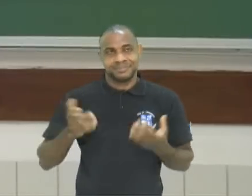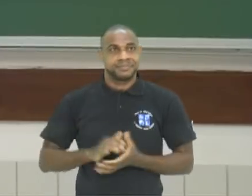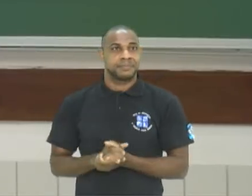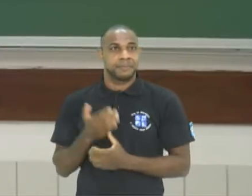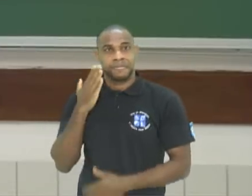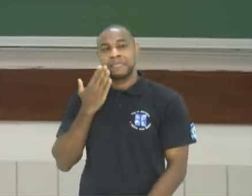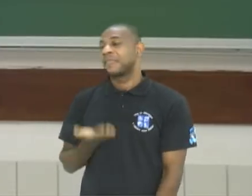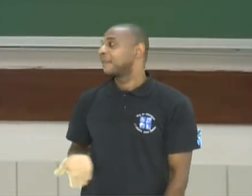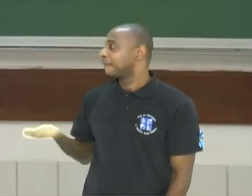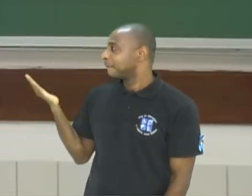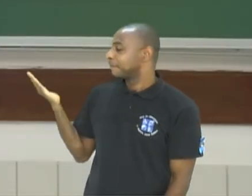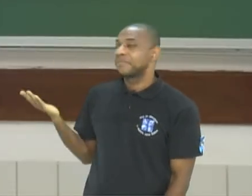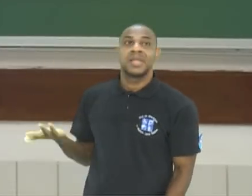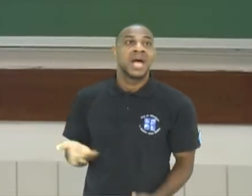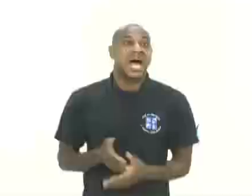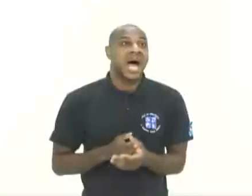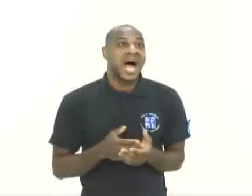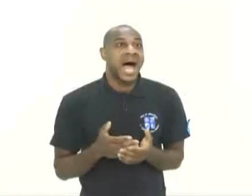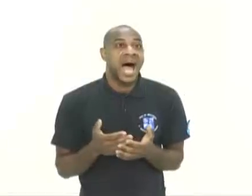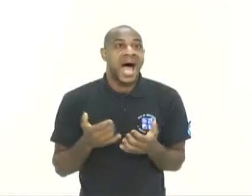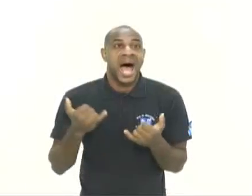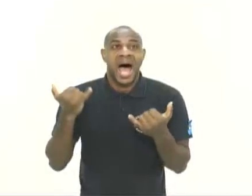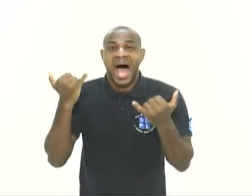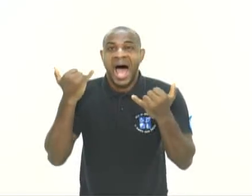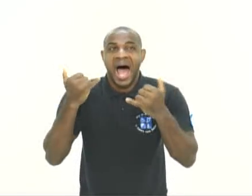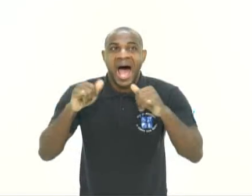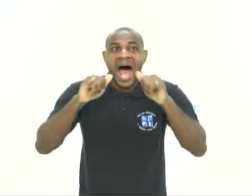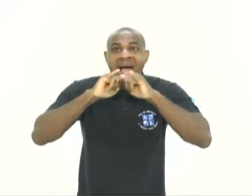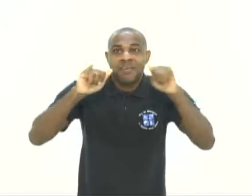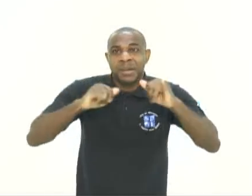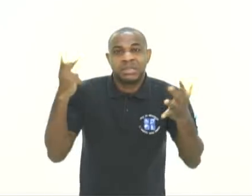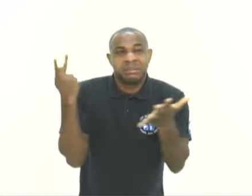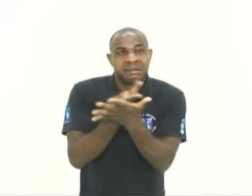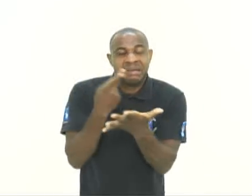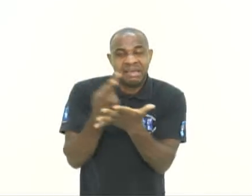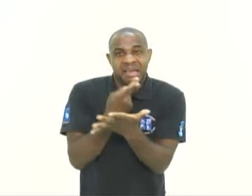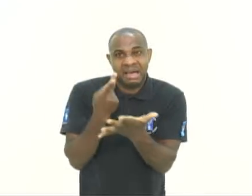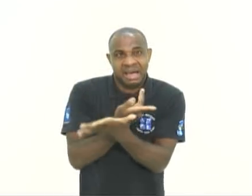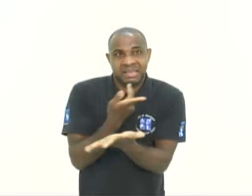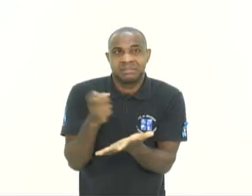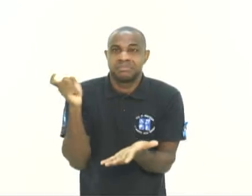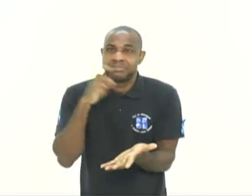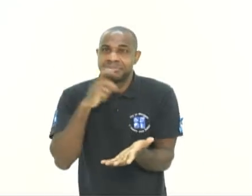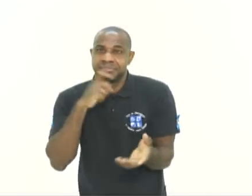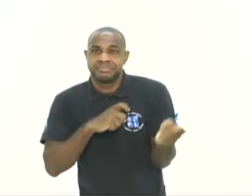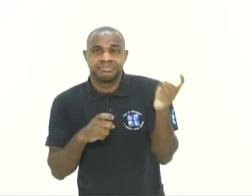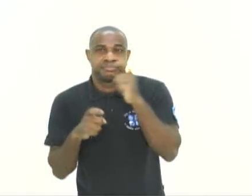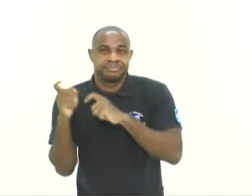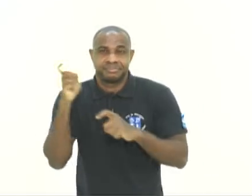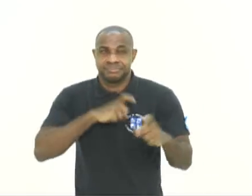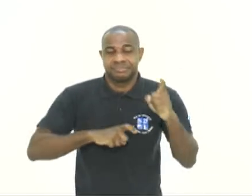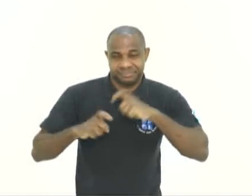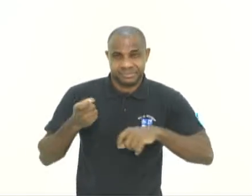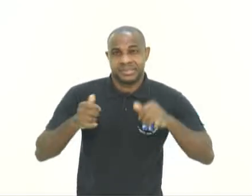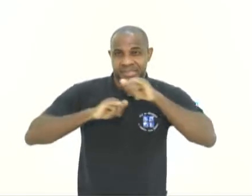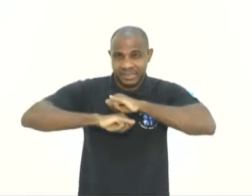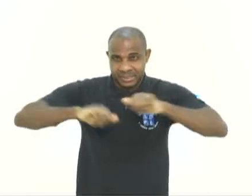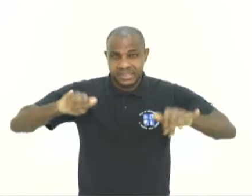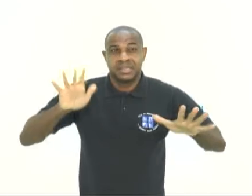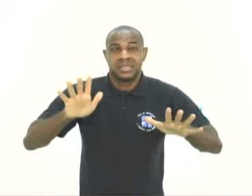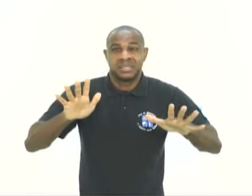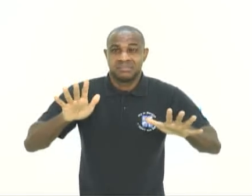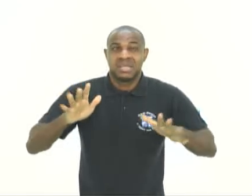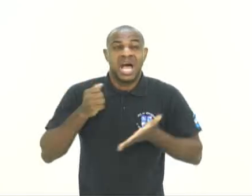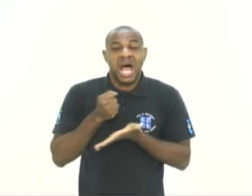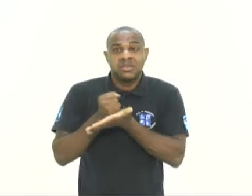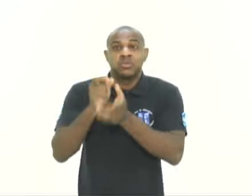Continuando, a desinformação, fruto da imprecisão, da mentira ou do ruído informacional, contribui para